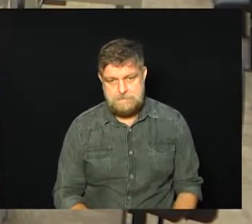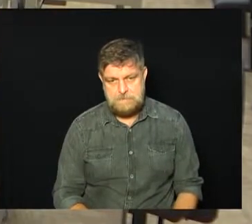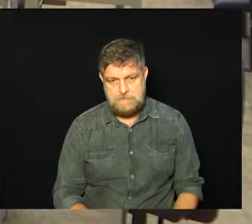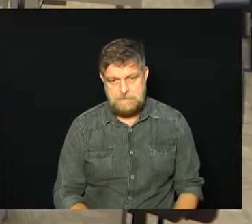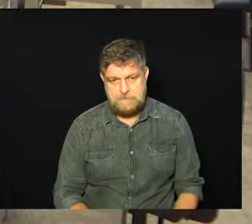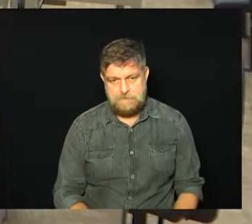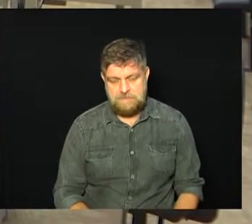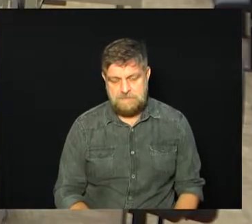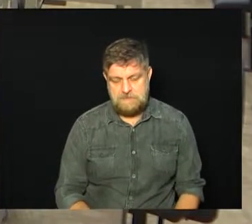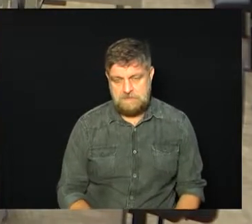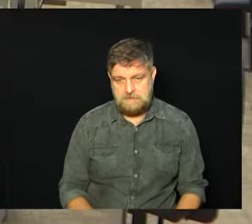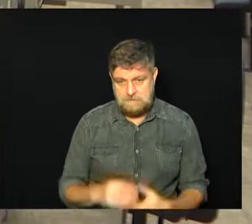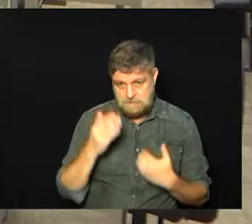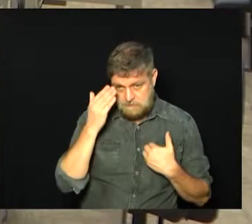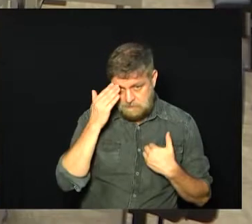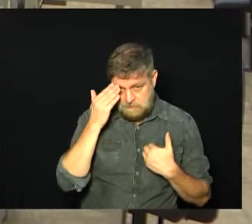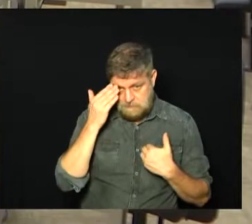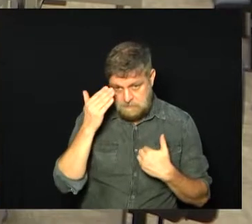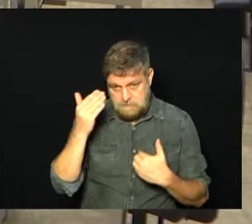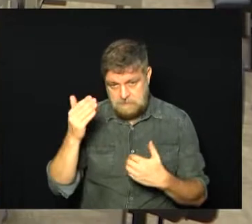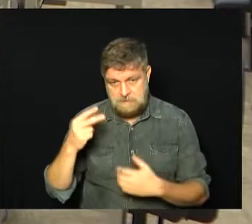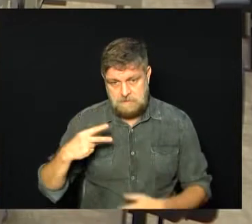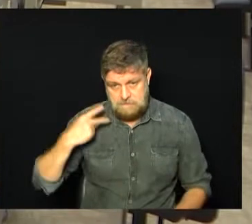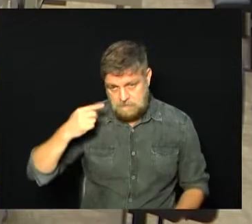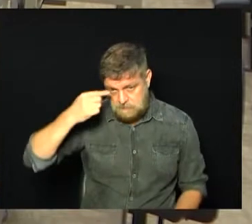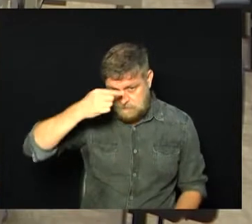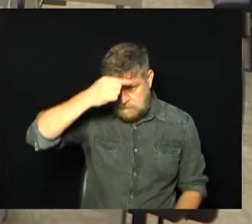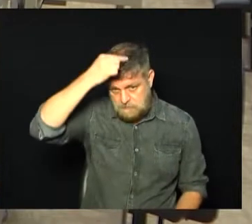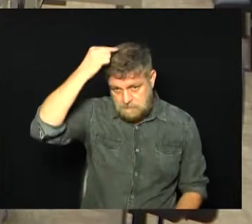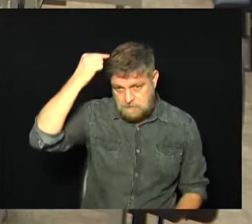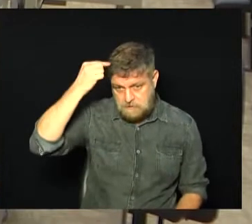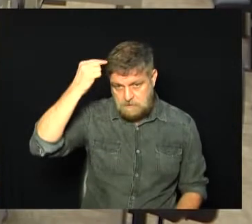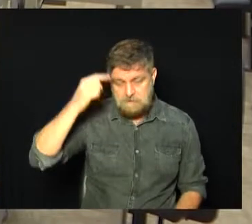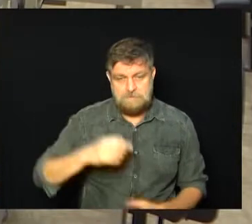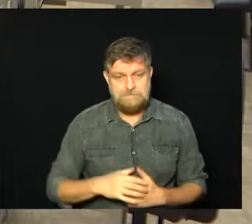Bem, obrigado, vereador Paulo Gaspar.